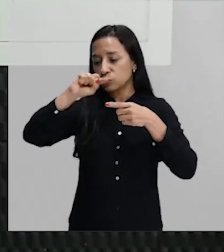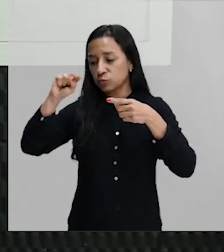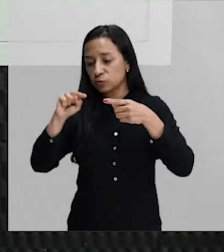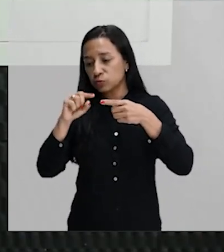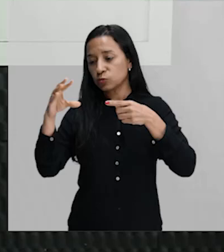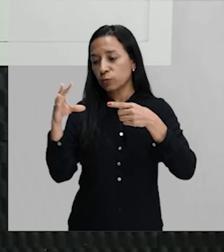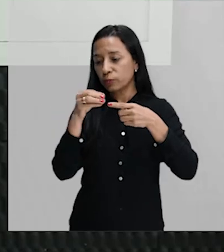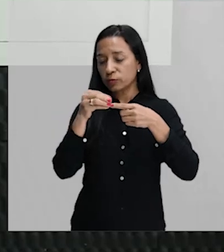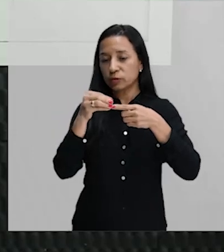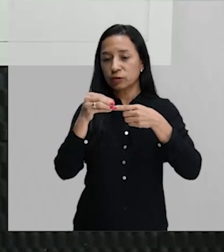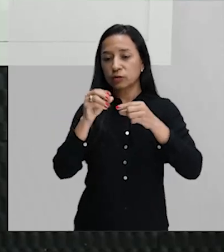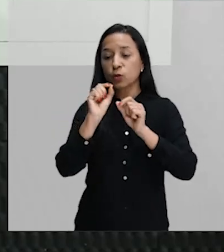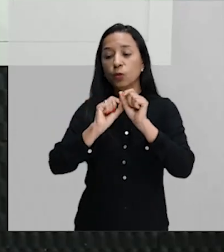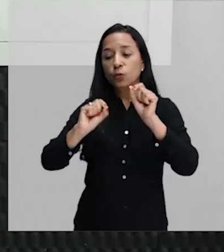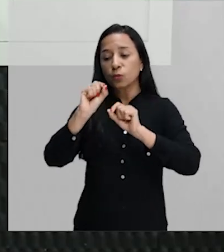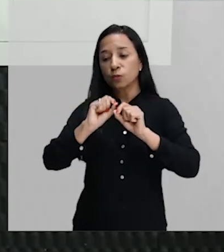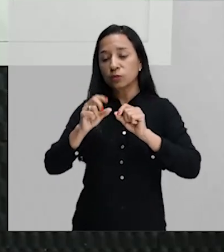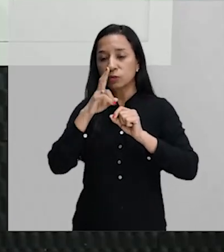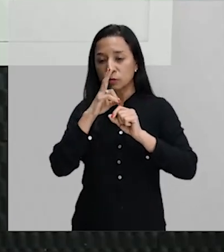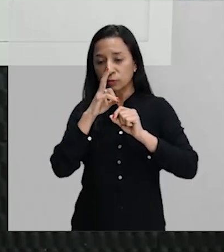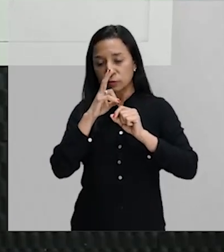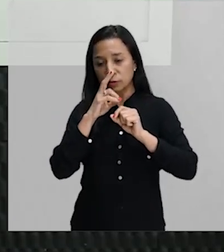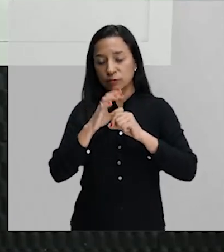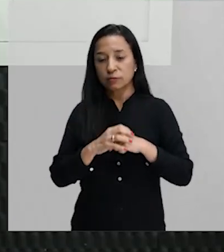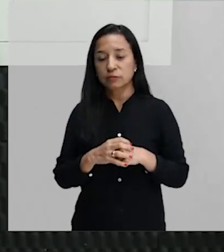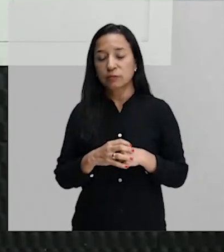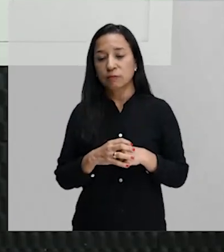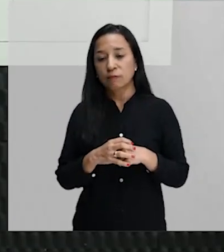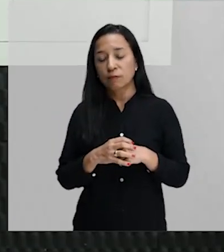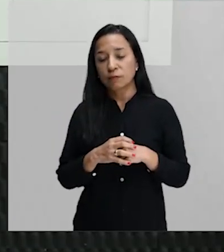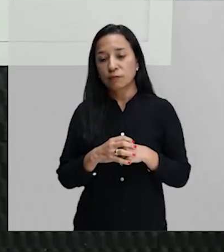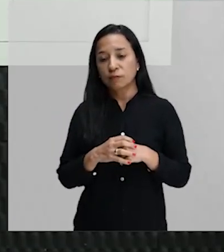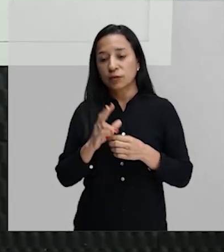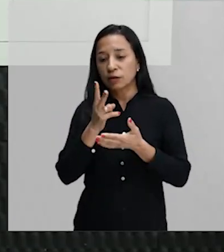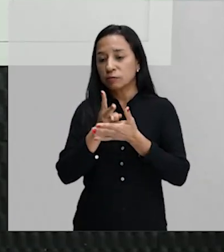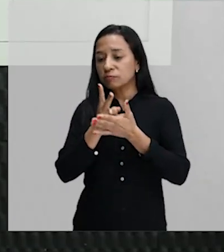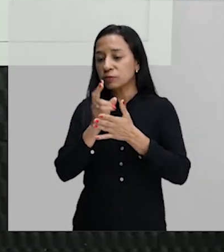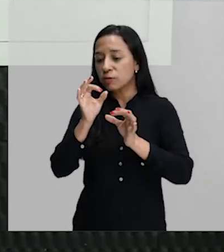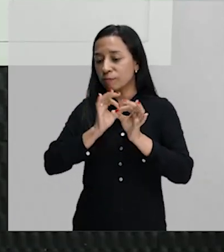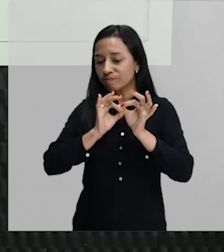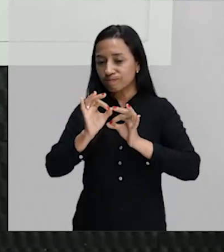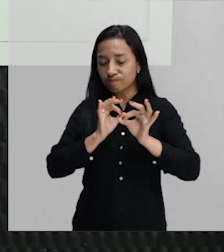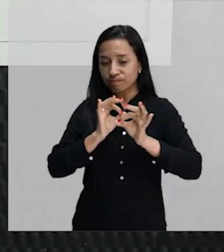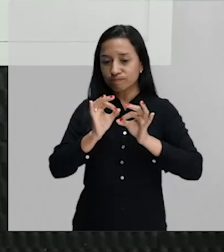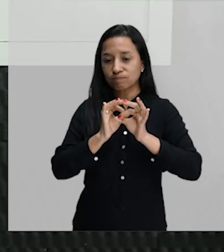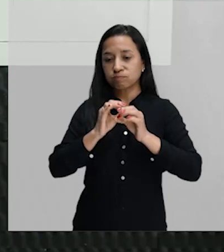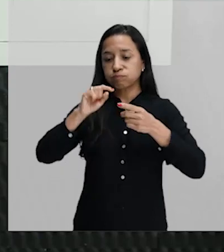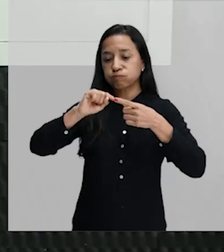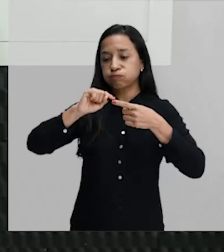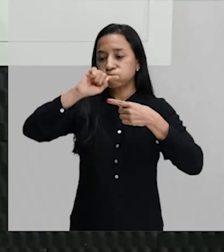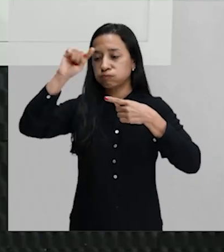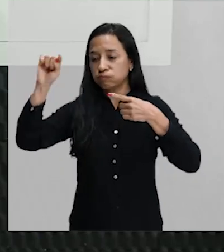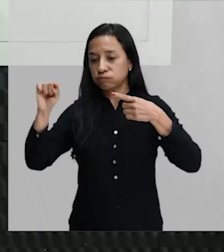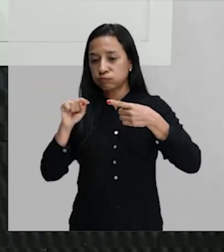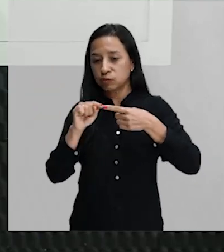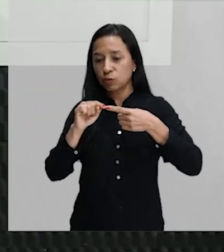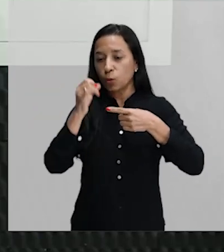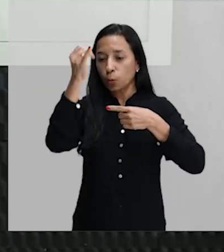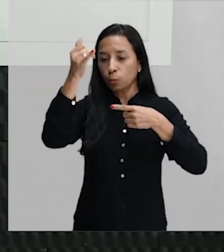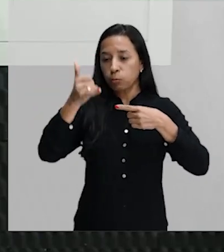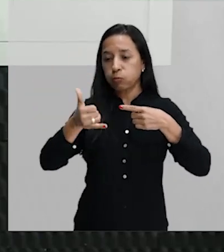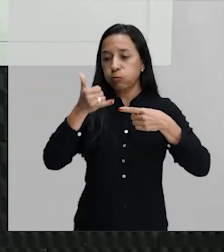gente observa? O que a gente falou? Gente, seno é sempre a ordenada aqui no eixo Y. Então, o que